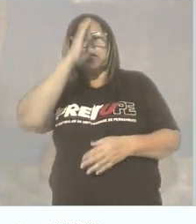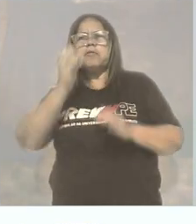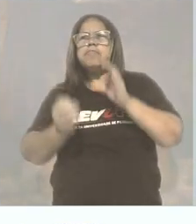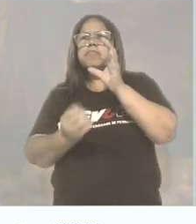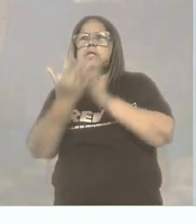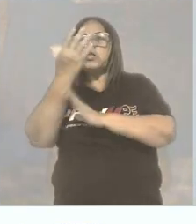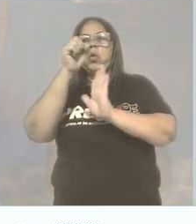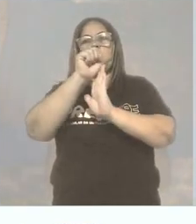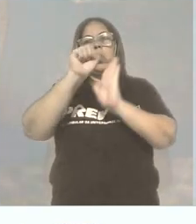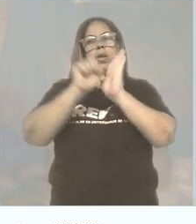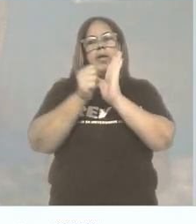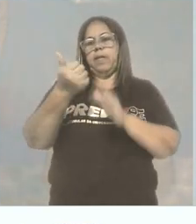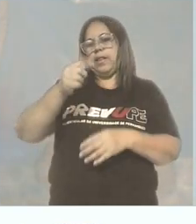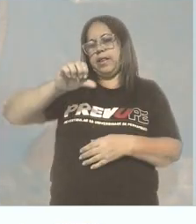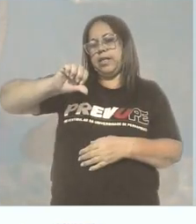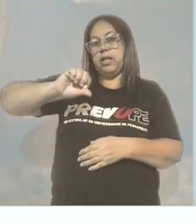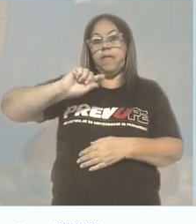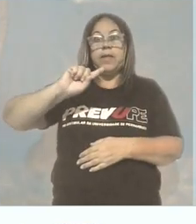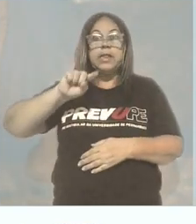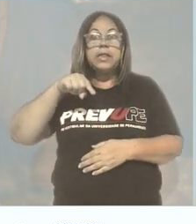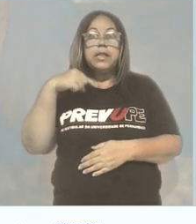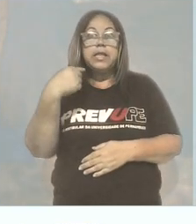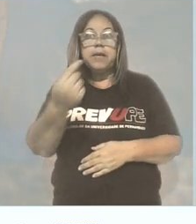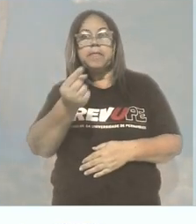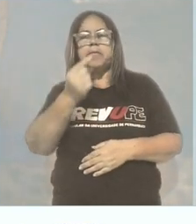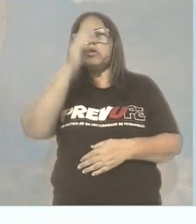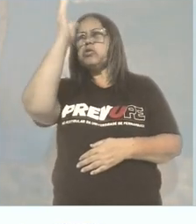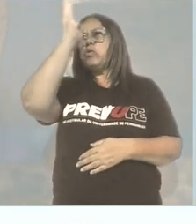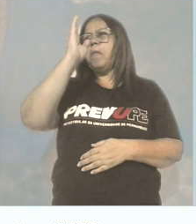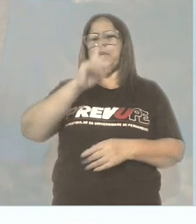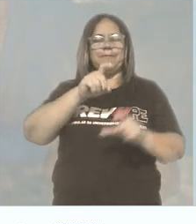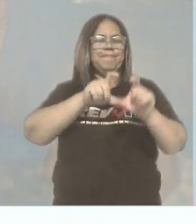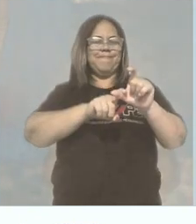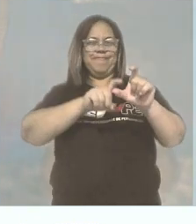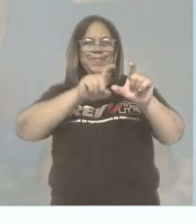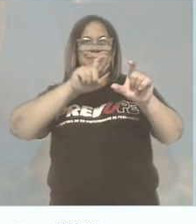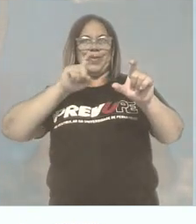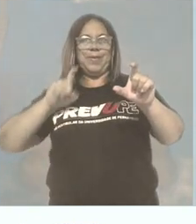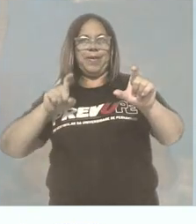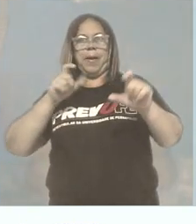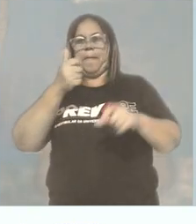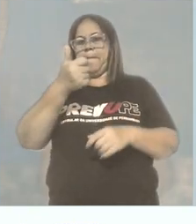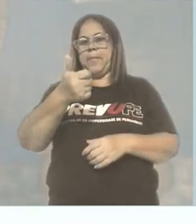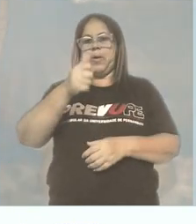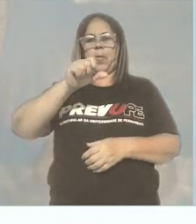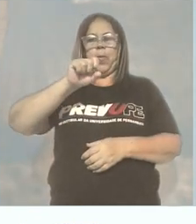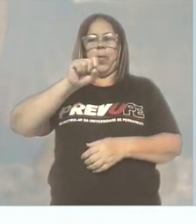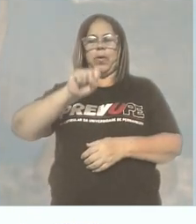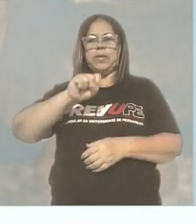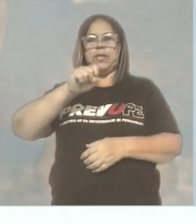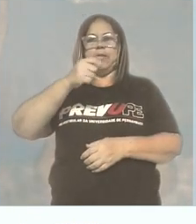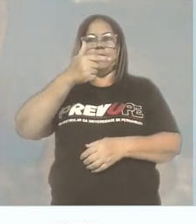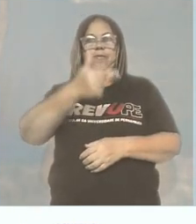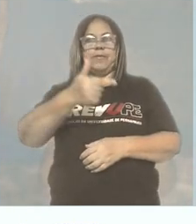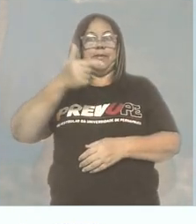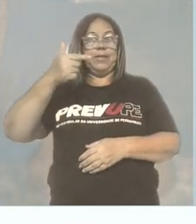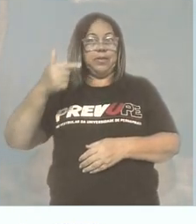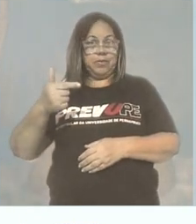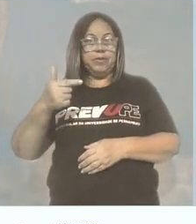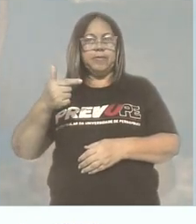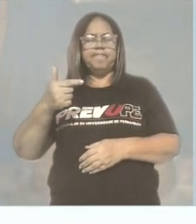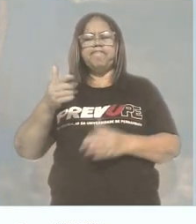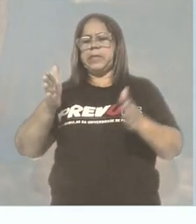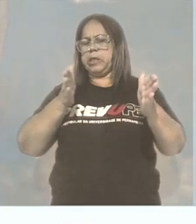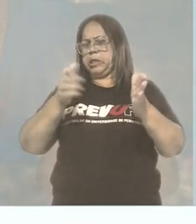século X após o o Brasil conquistar a independência em 1822 nesse